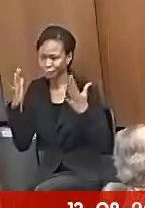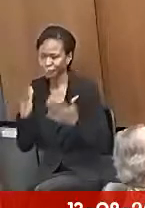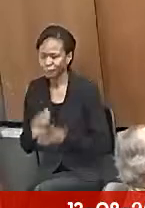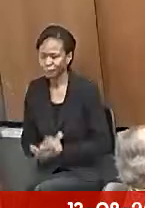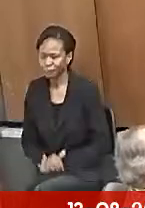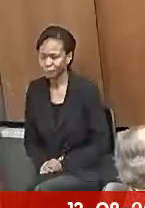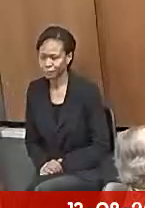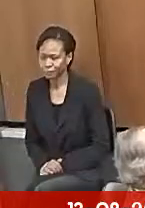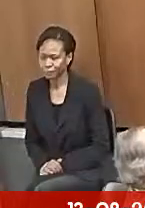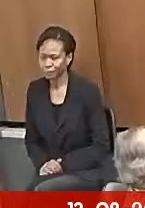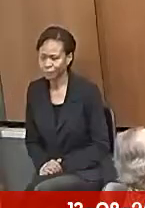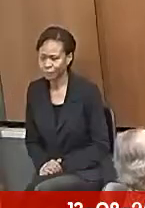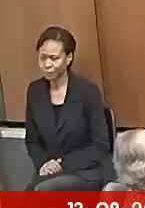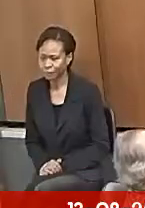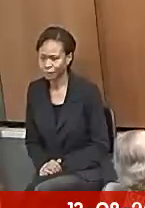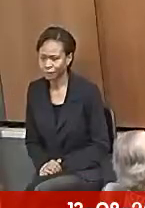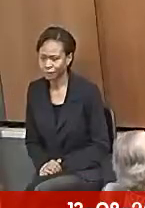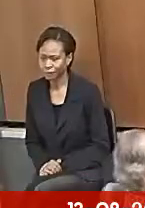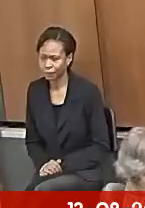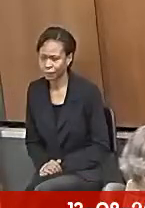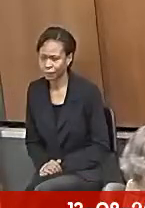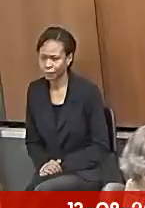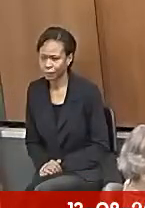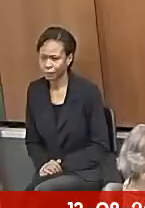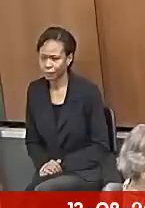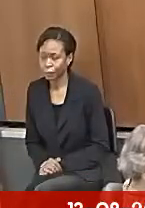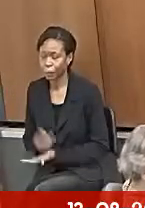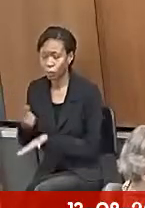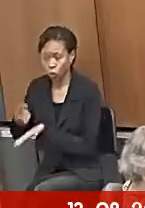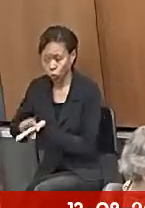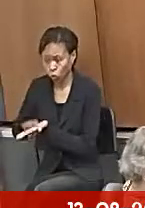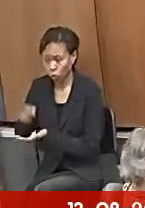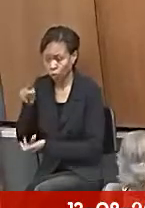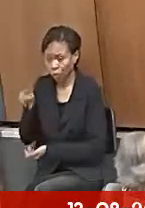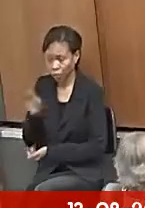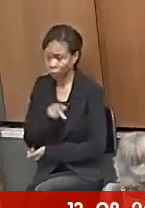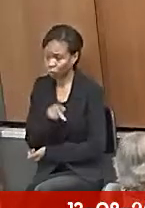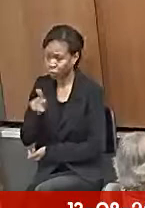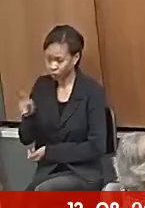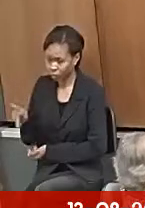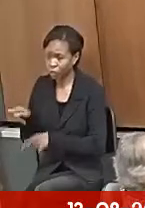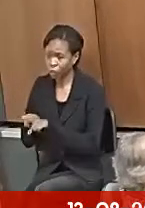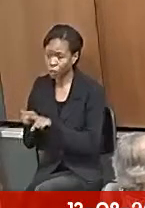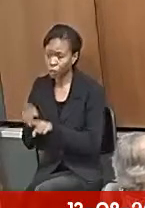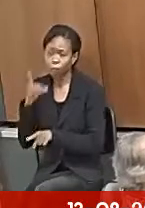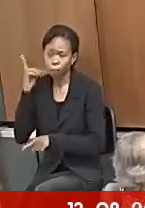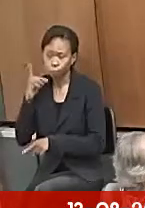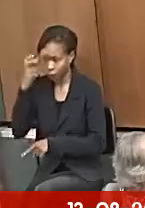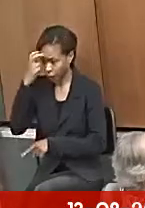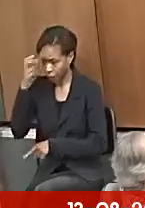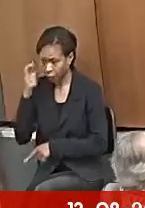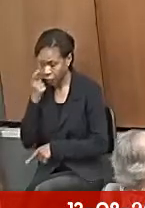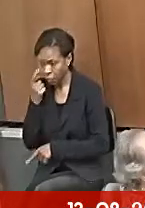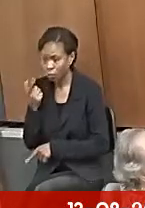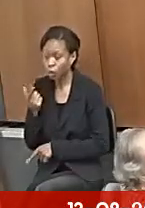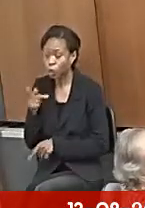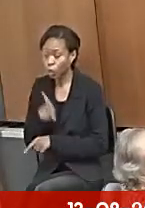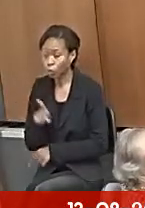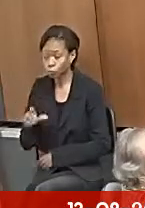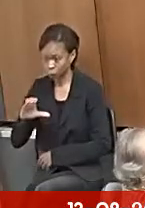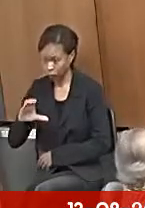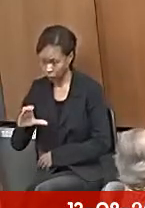nós vamos em decorrência dos compromissos do presidente também do deputado josé guilherme e do professor